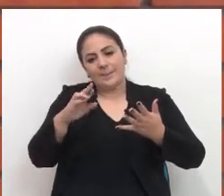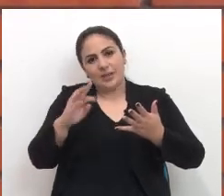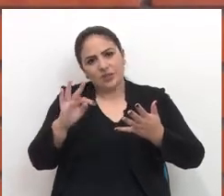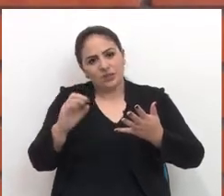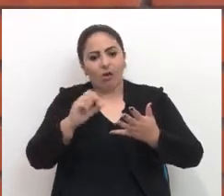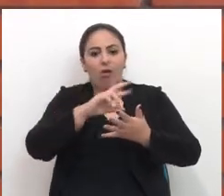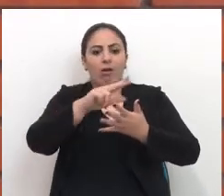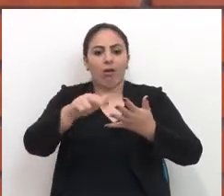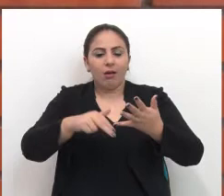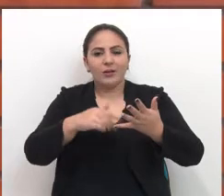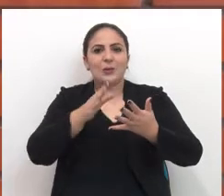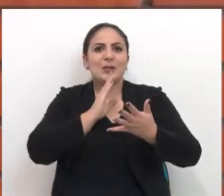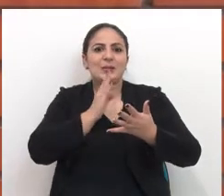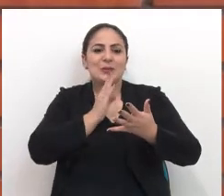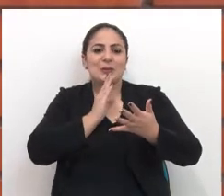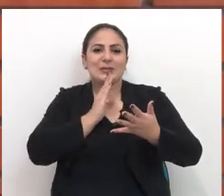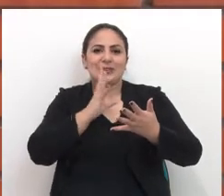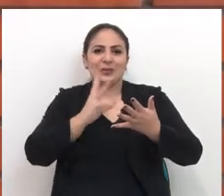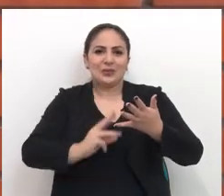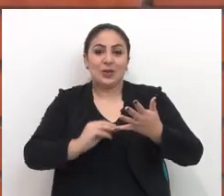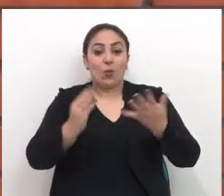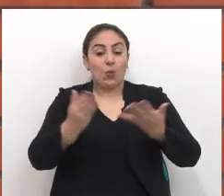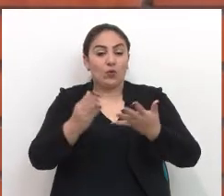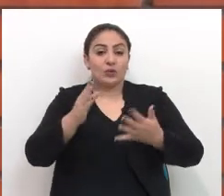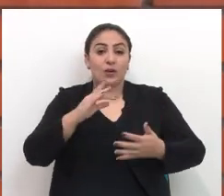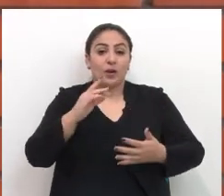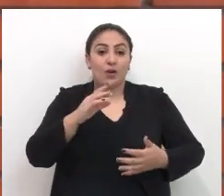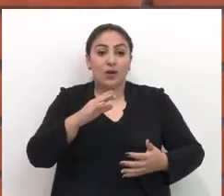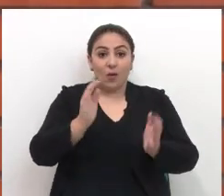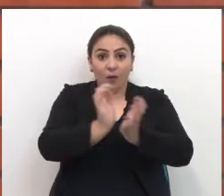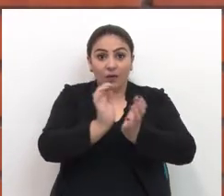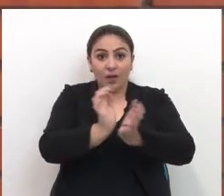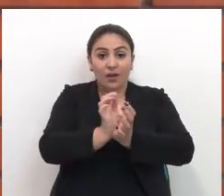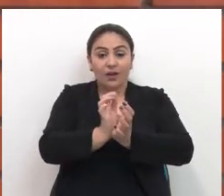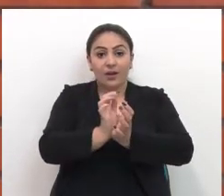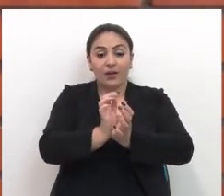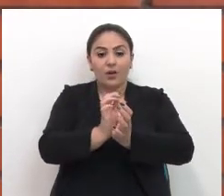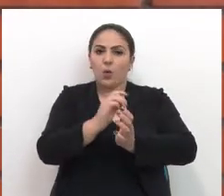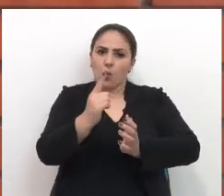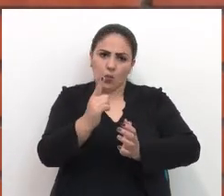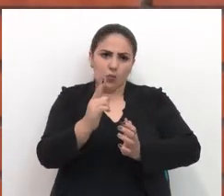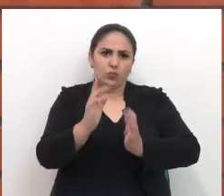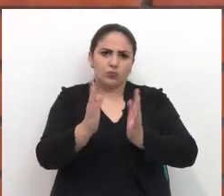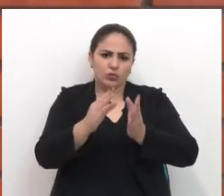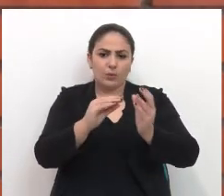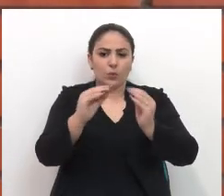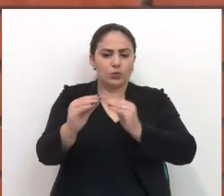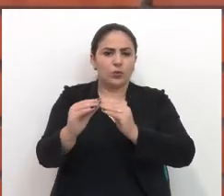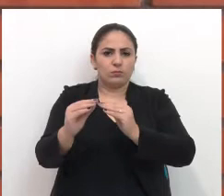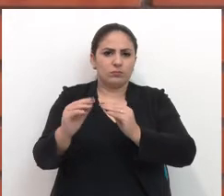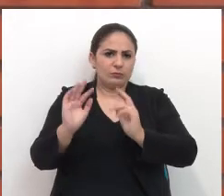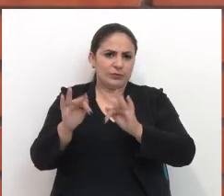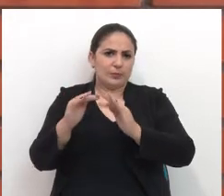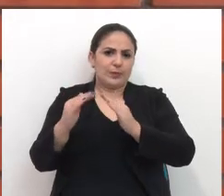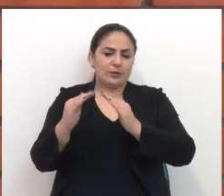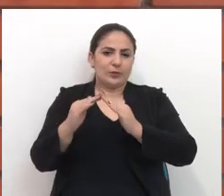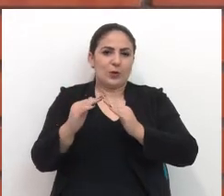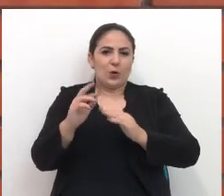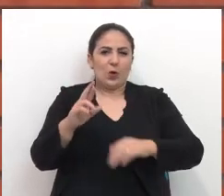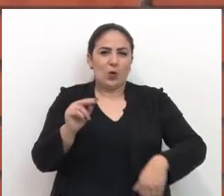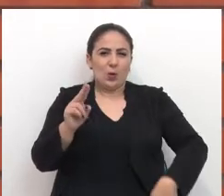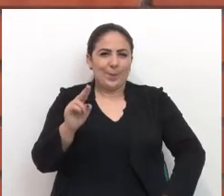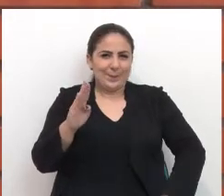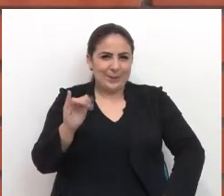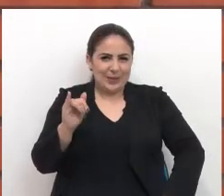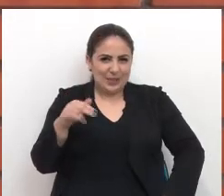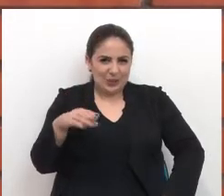né? Aí assim foi resgatando. Hoje tem colegas nossos, que um deles não está mais morando em Passo Fundo, que era o escritório Rubino,